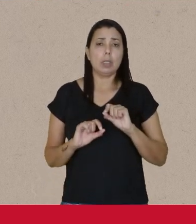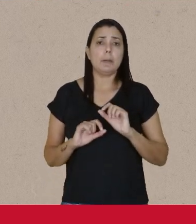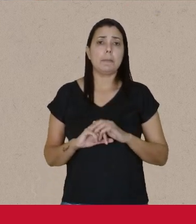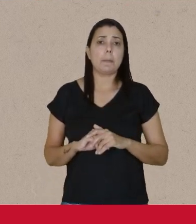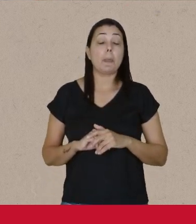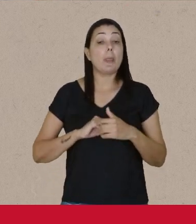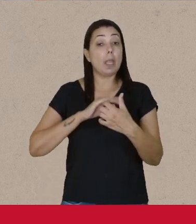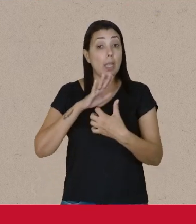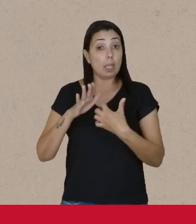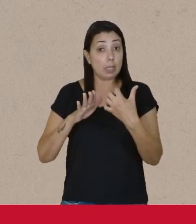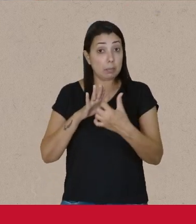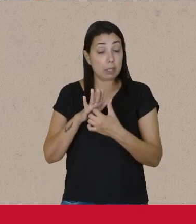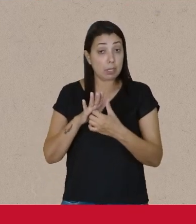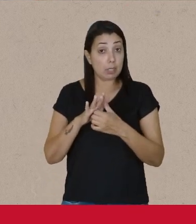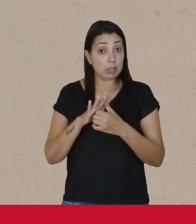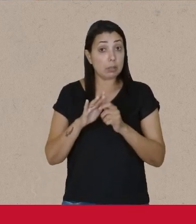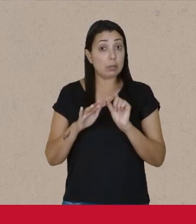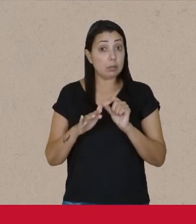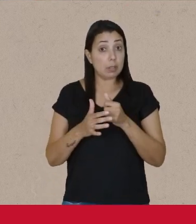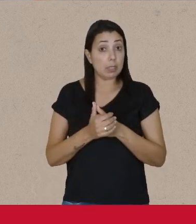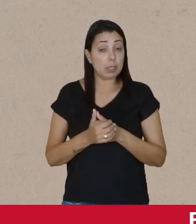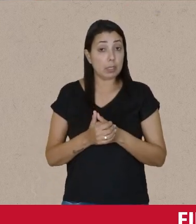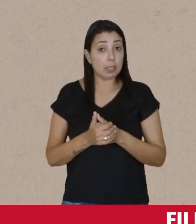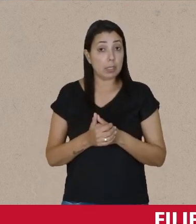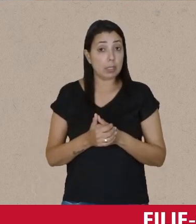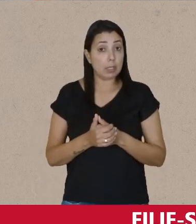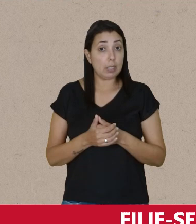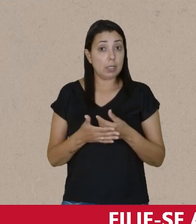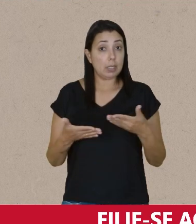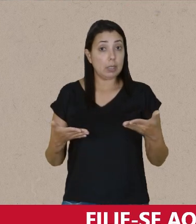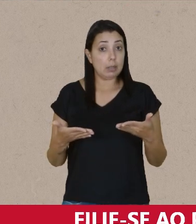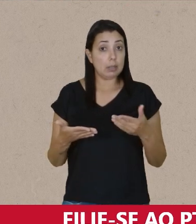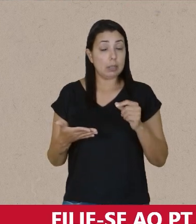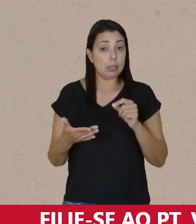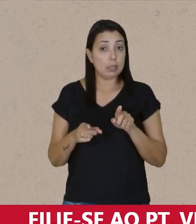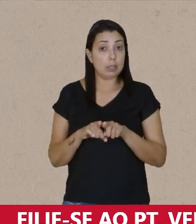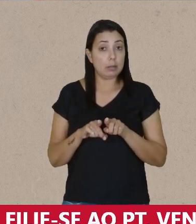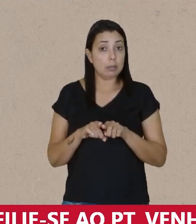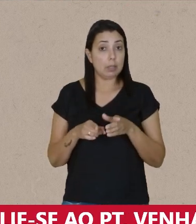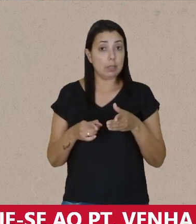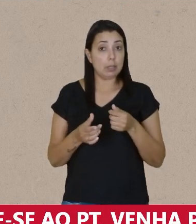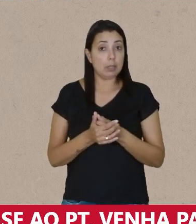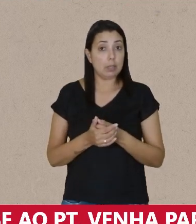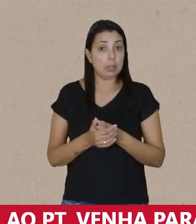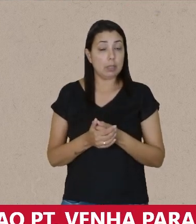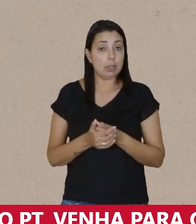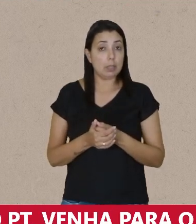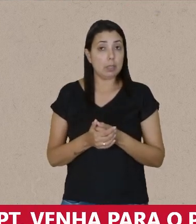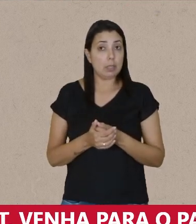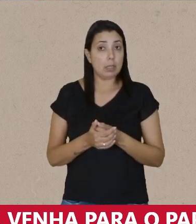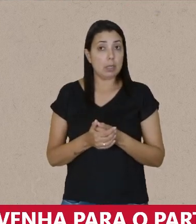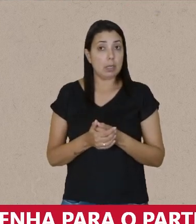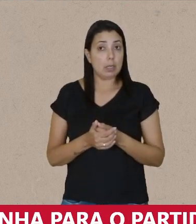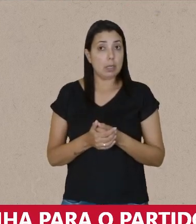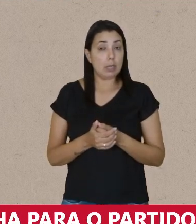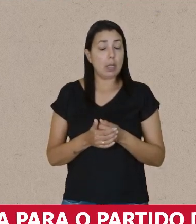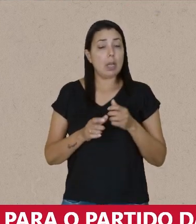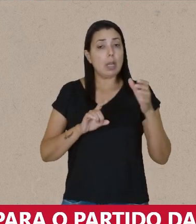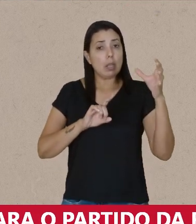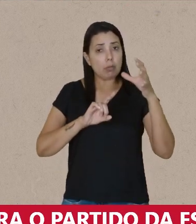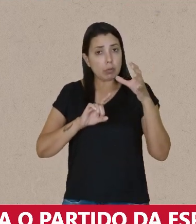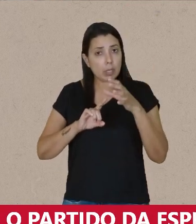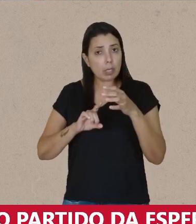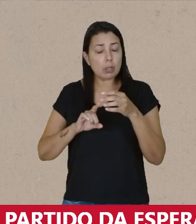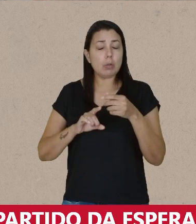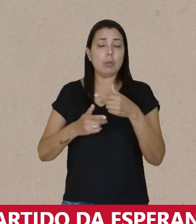cujas empresas, né, ou cuja empresa registra recursos milionários em paraísos fiscais, afetando as contas